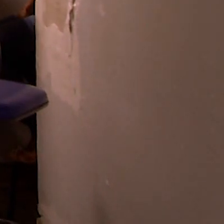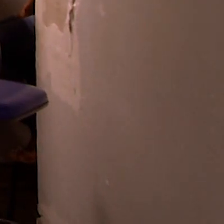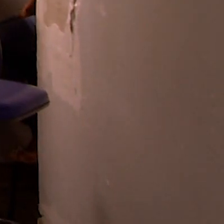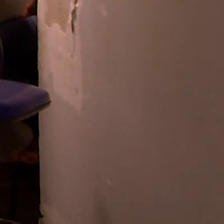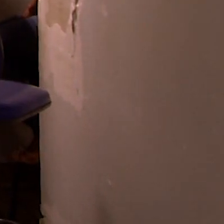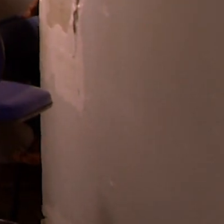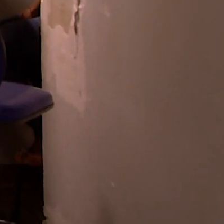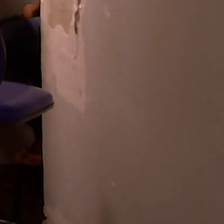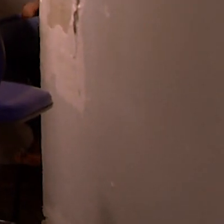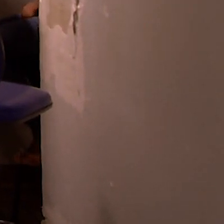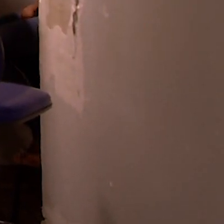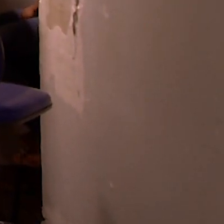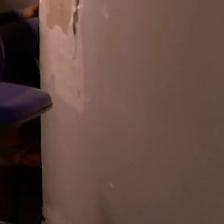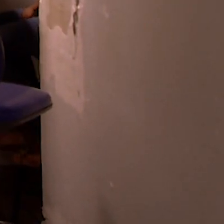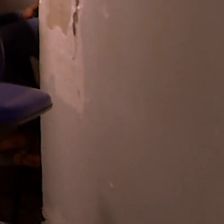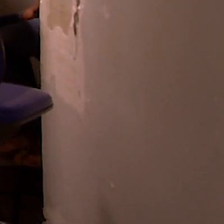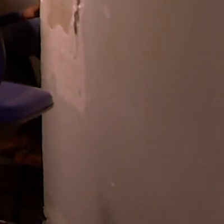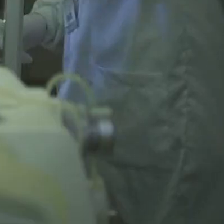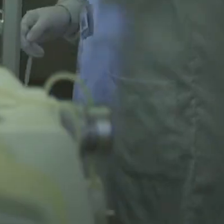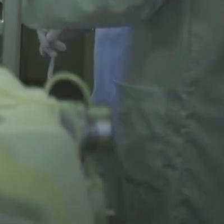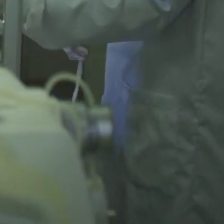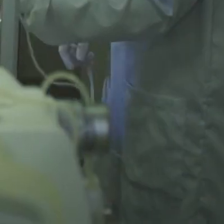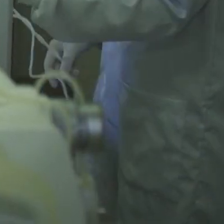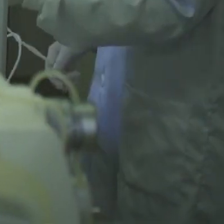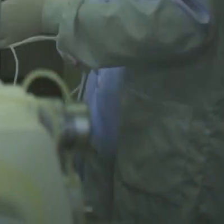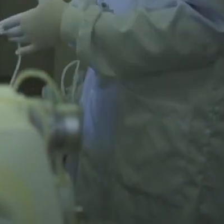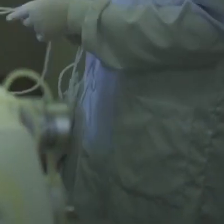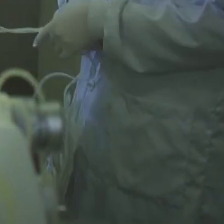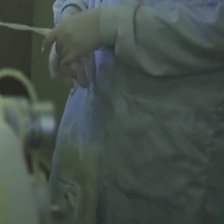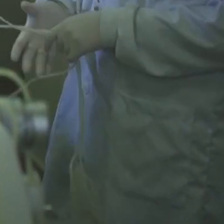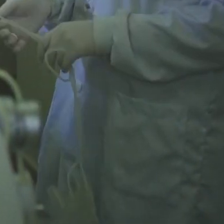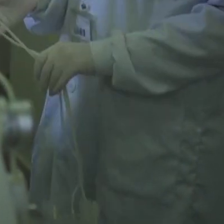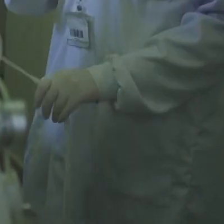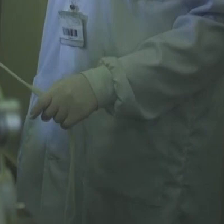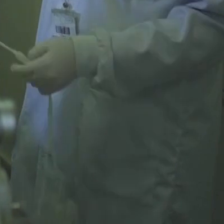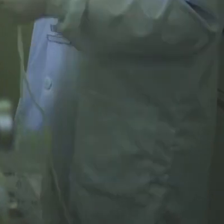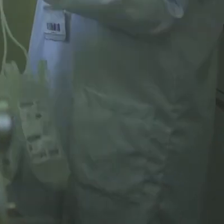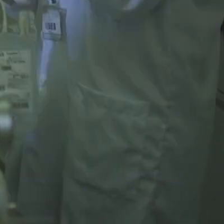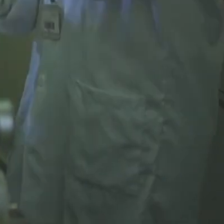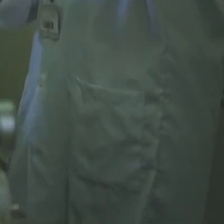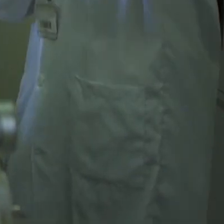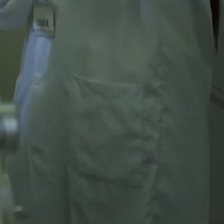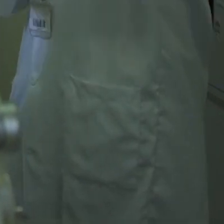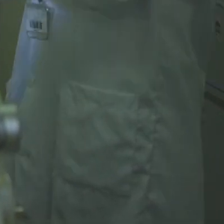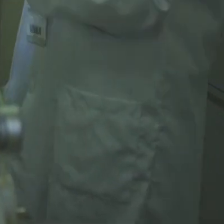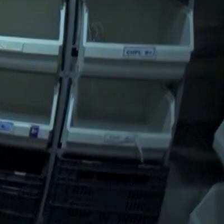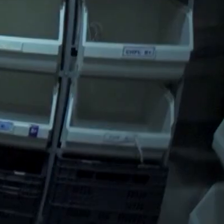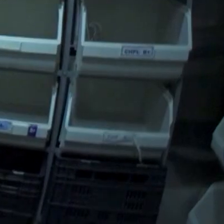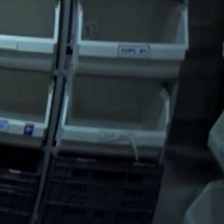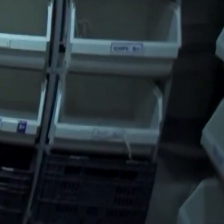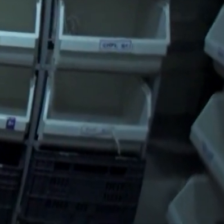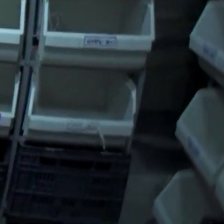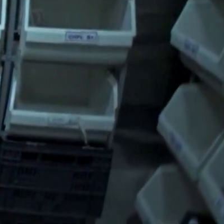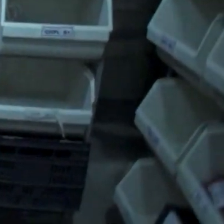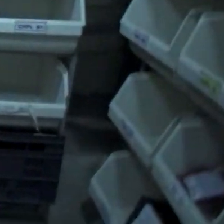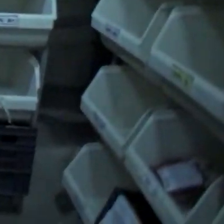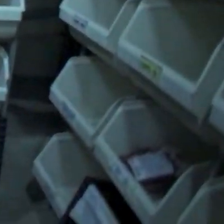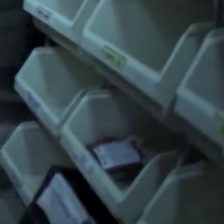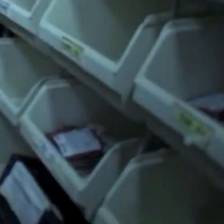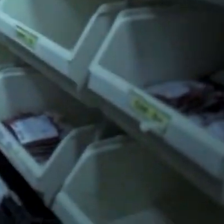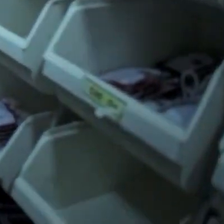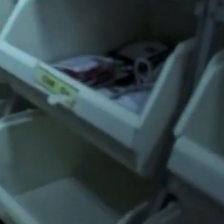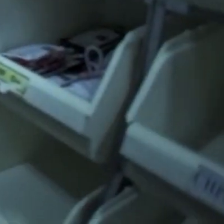impedimentos temporários para a doação. E isso se reflete nos bancos de sangue. Os estoques dos